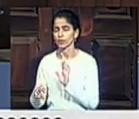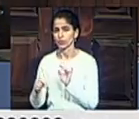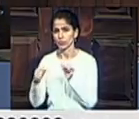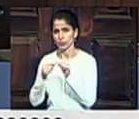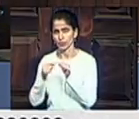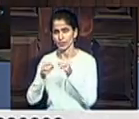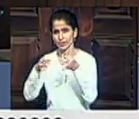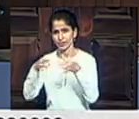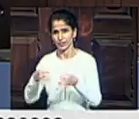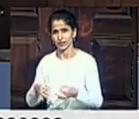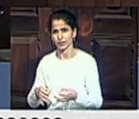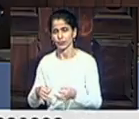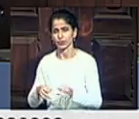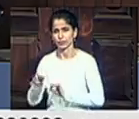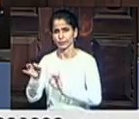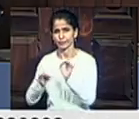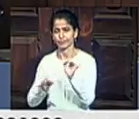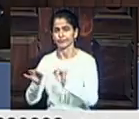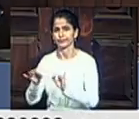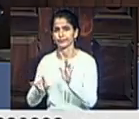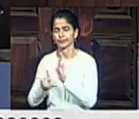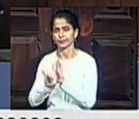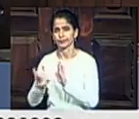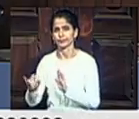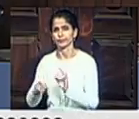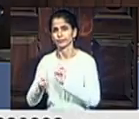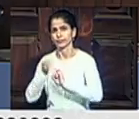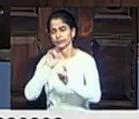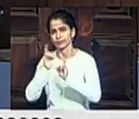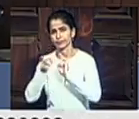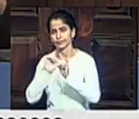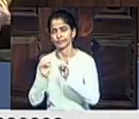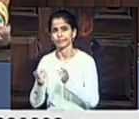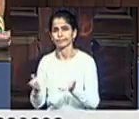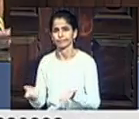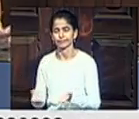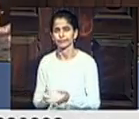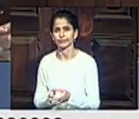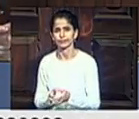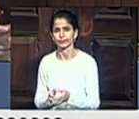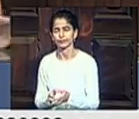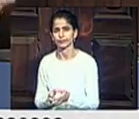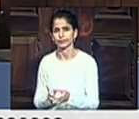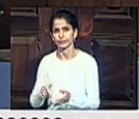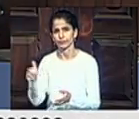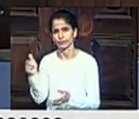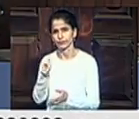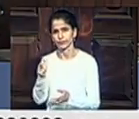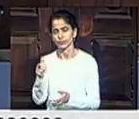especificamente a esse projeto que estamos debatendo, que é o